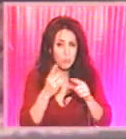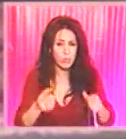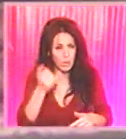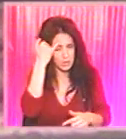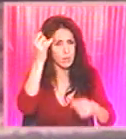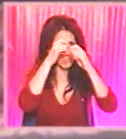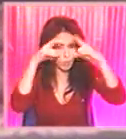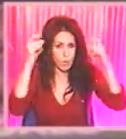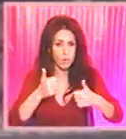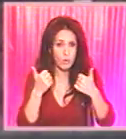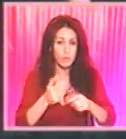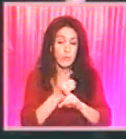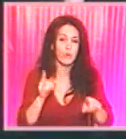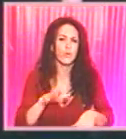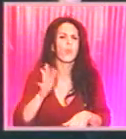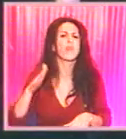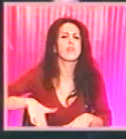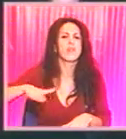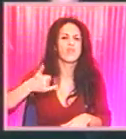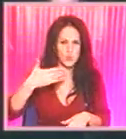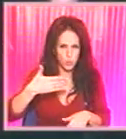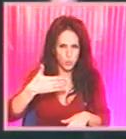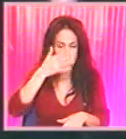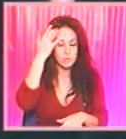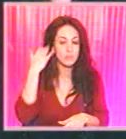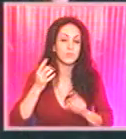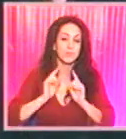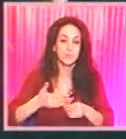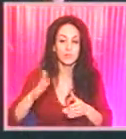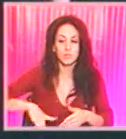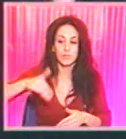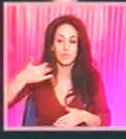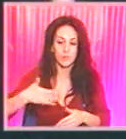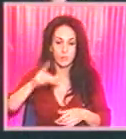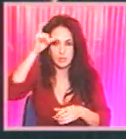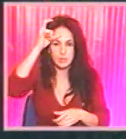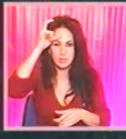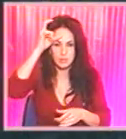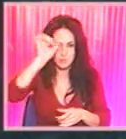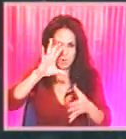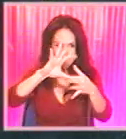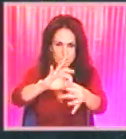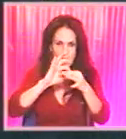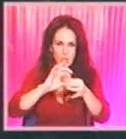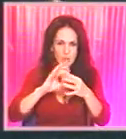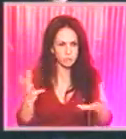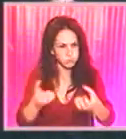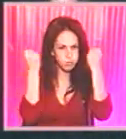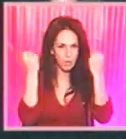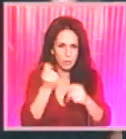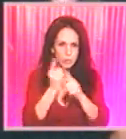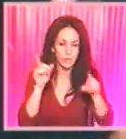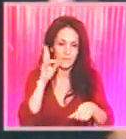grande criatividade. Muito e nessa altura, que idade tinha? Os tais 21 anos? 21. Portanto, você alia aqui a sua inteligência ao sucesso.